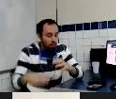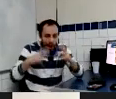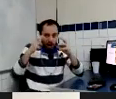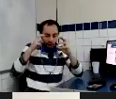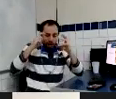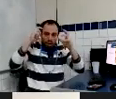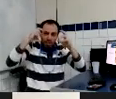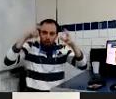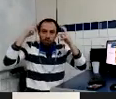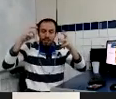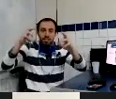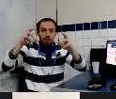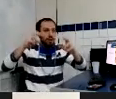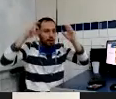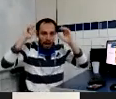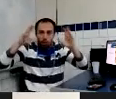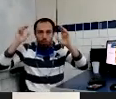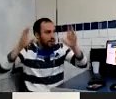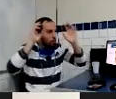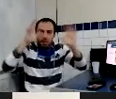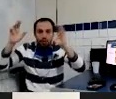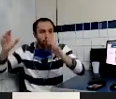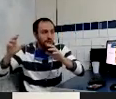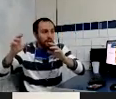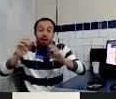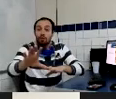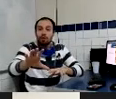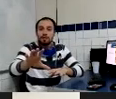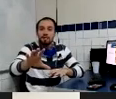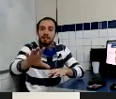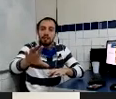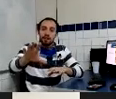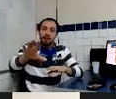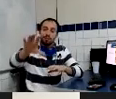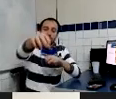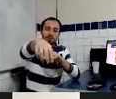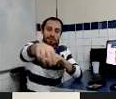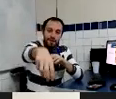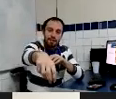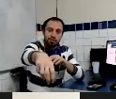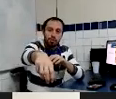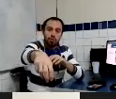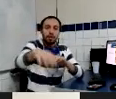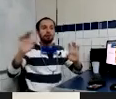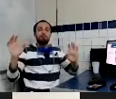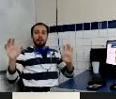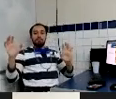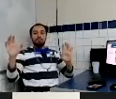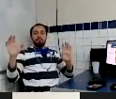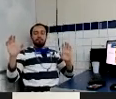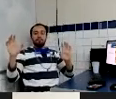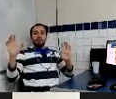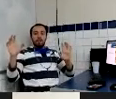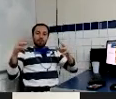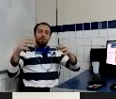Então, a lógica constante era o quê? Comida, comida, comida. Quando você fica acidentado, quando você faz agricultura, opa,